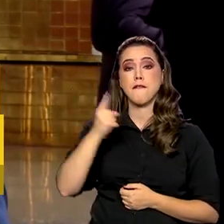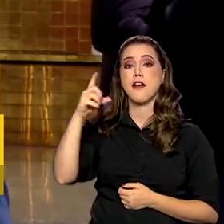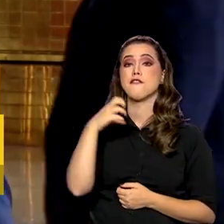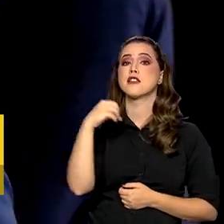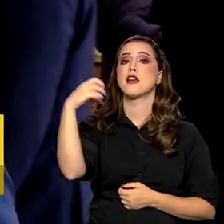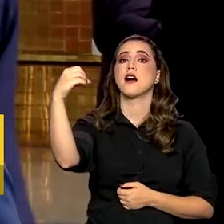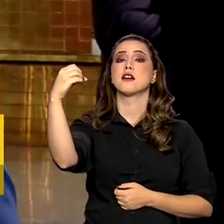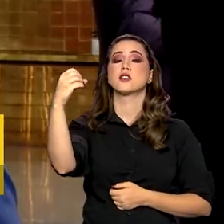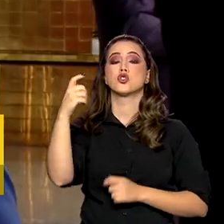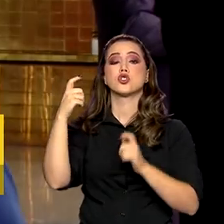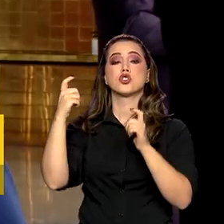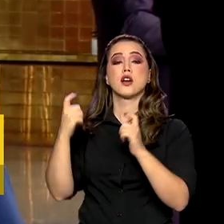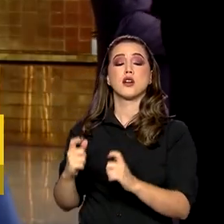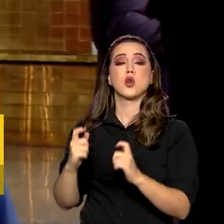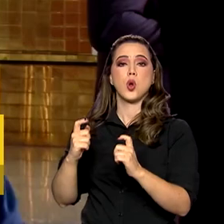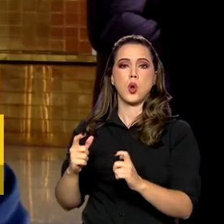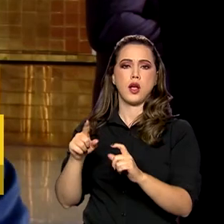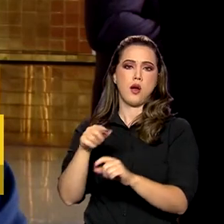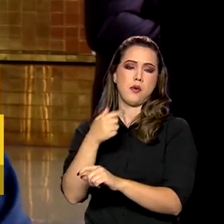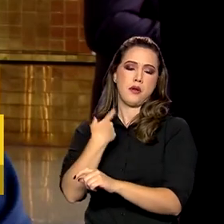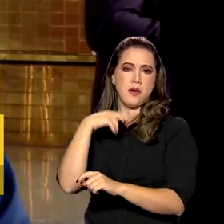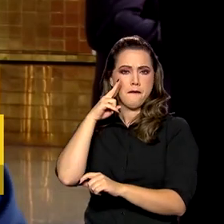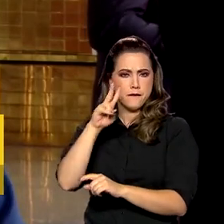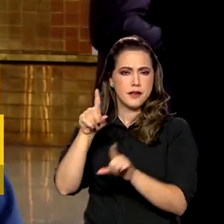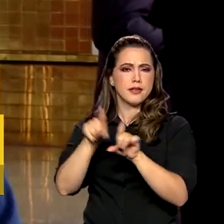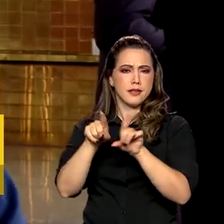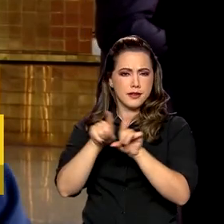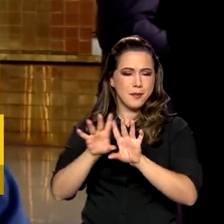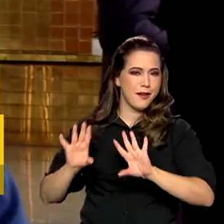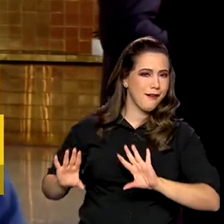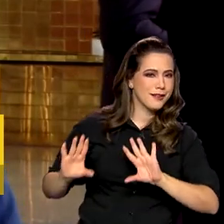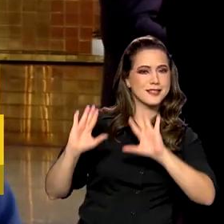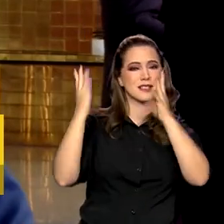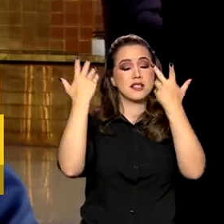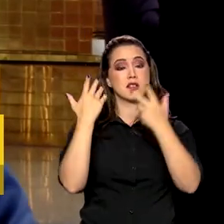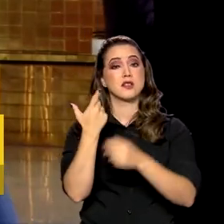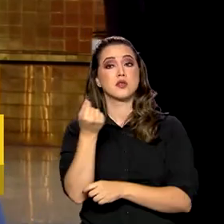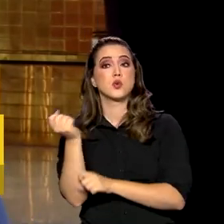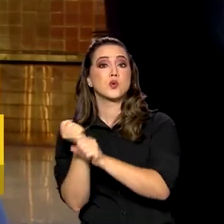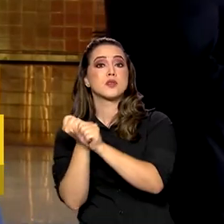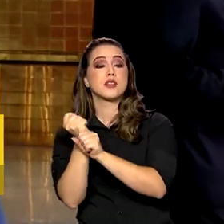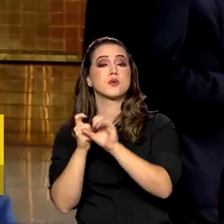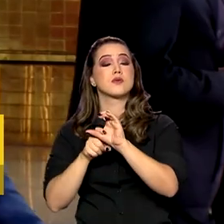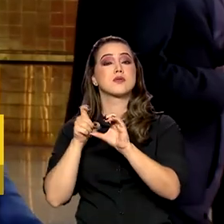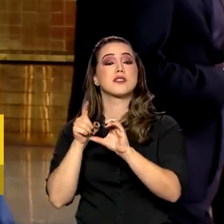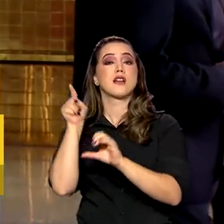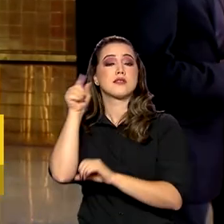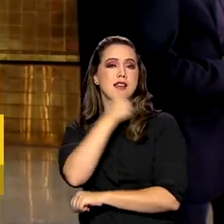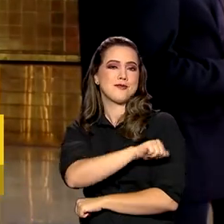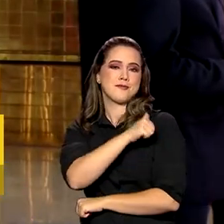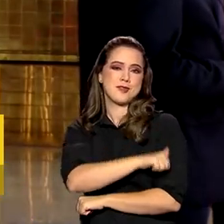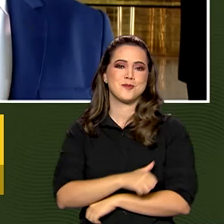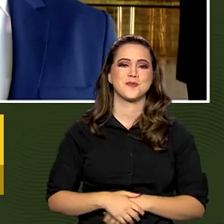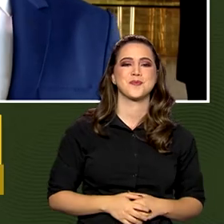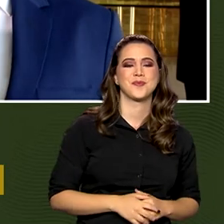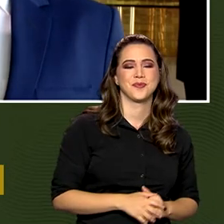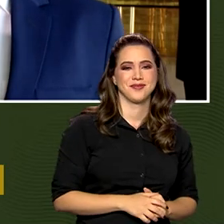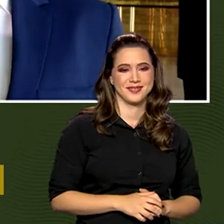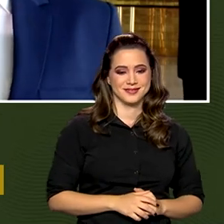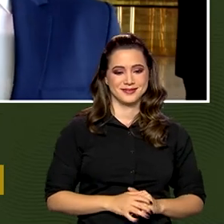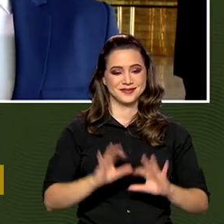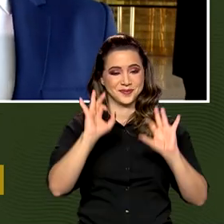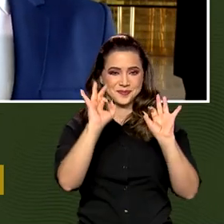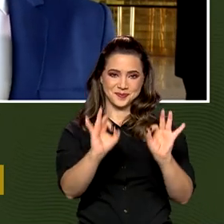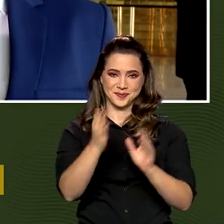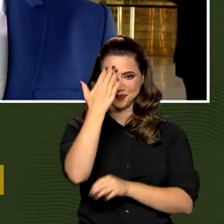direto para a base aérea para acompanhar também as festividades do bicentenário lá no Rio de Janeiro. Renata.